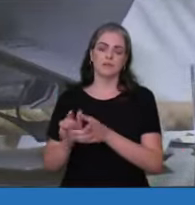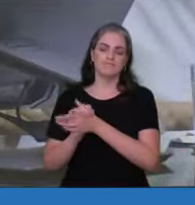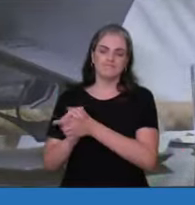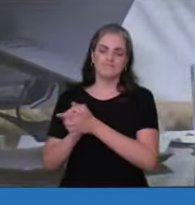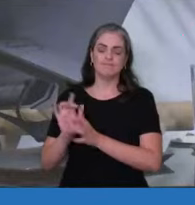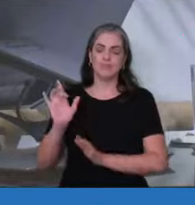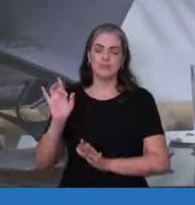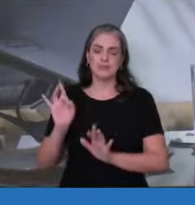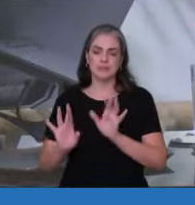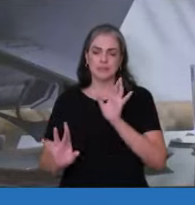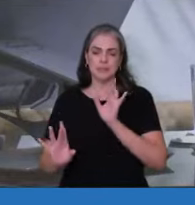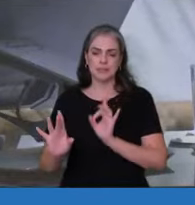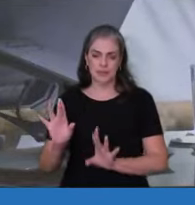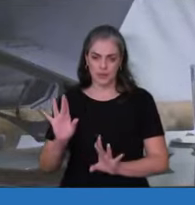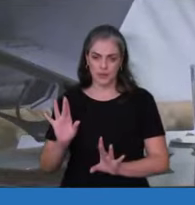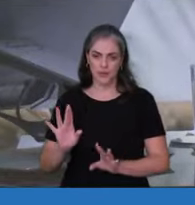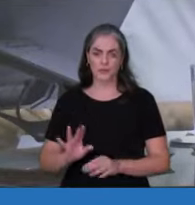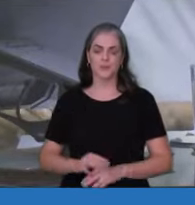especial,